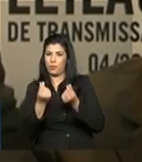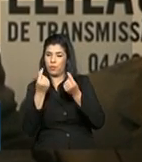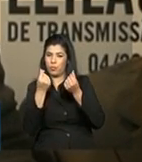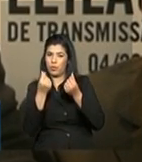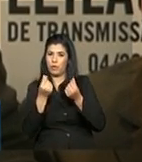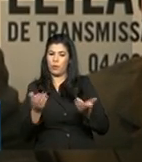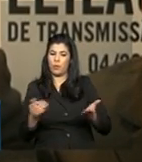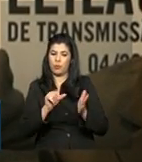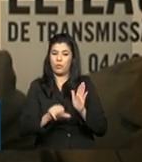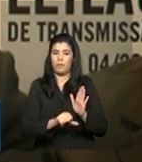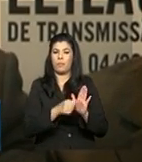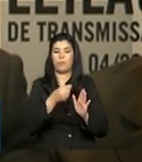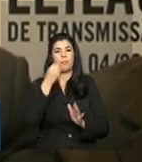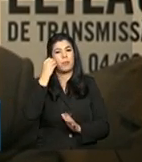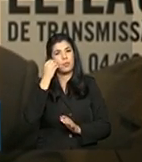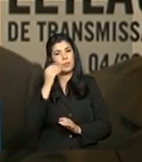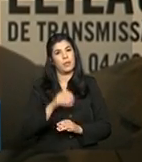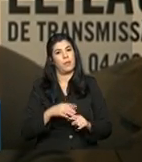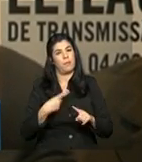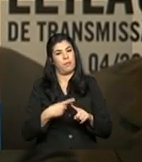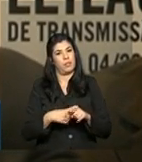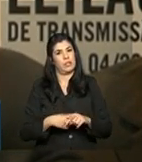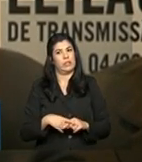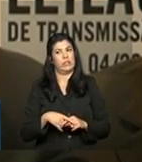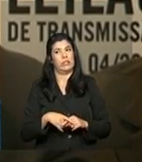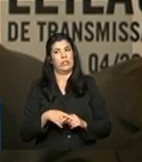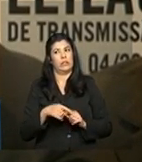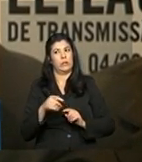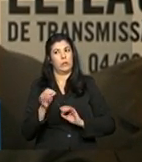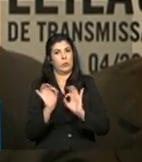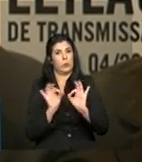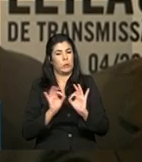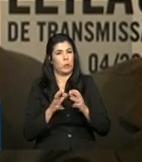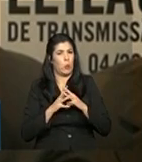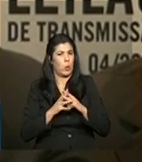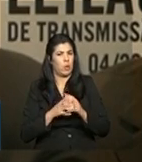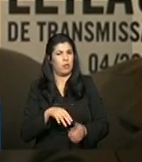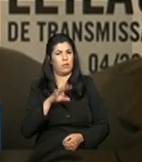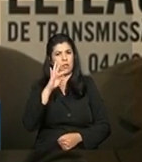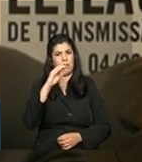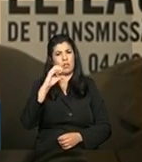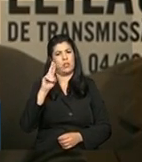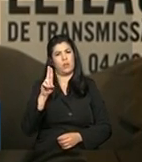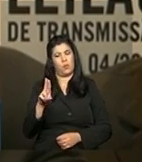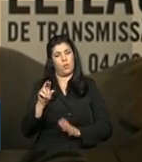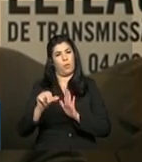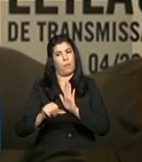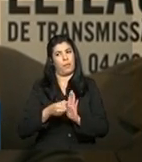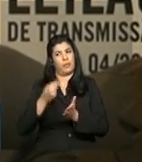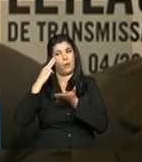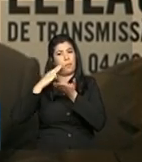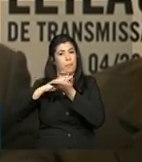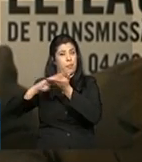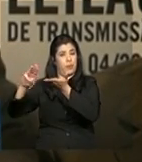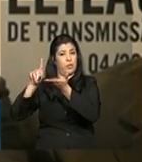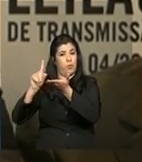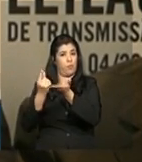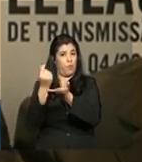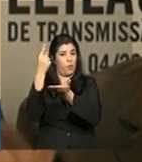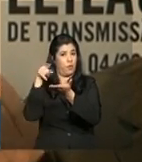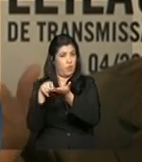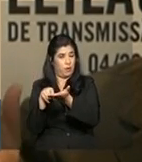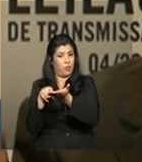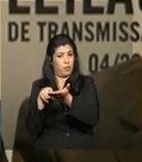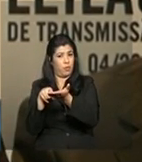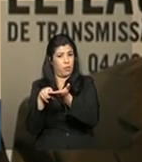no processo junto ao TCU, que quando nós mandamos os atos justificatórios para o TCU no primeiro momento, nós mandamos valorados a um banco